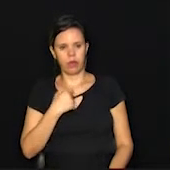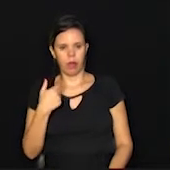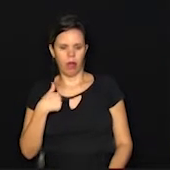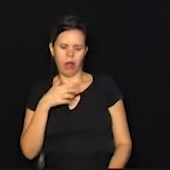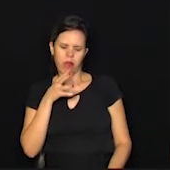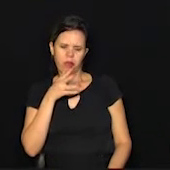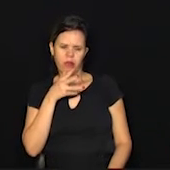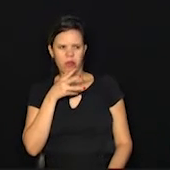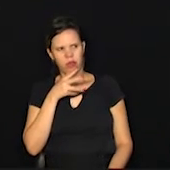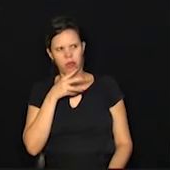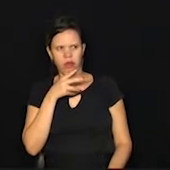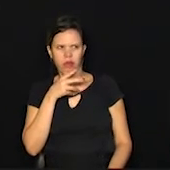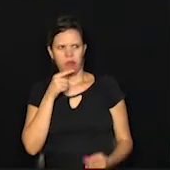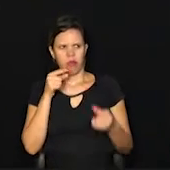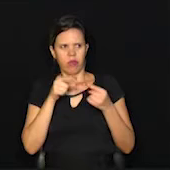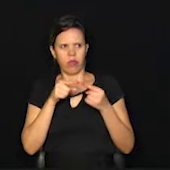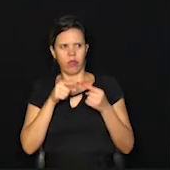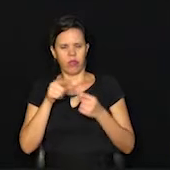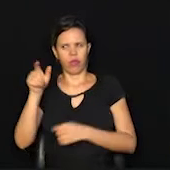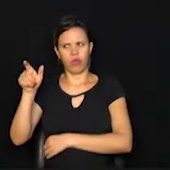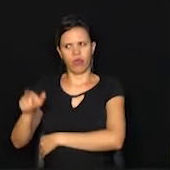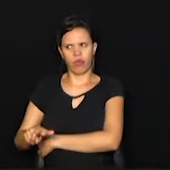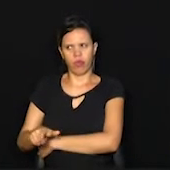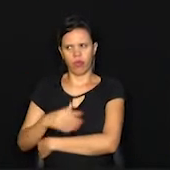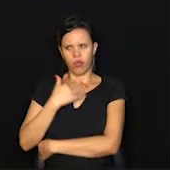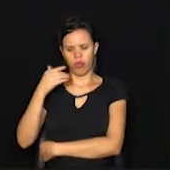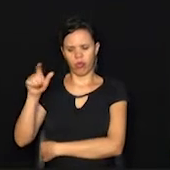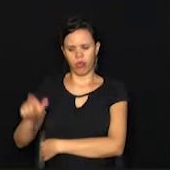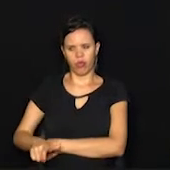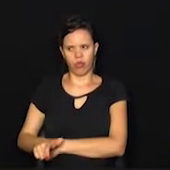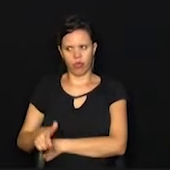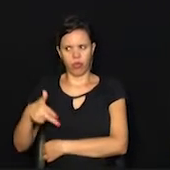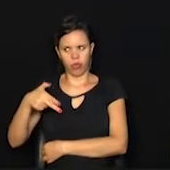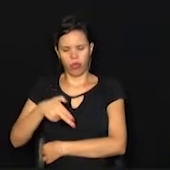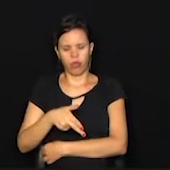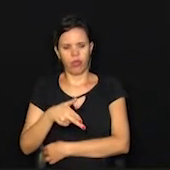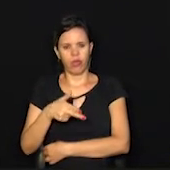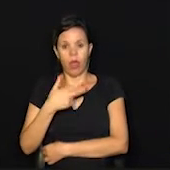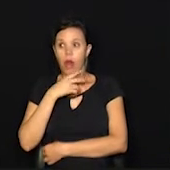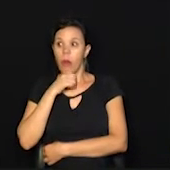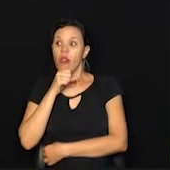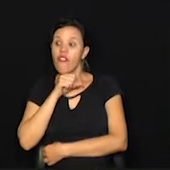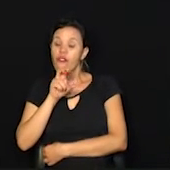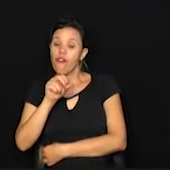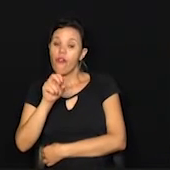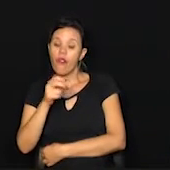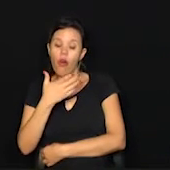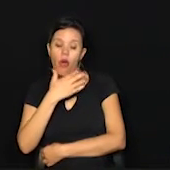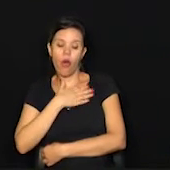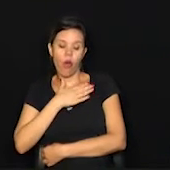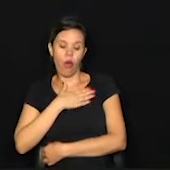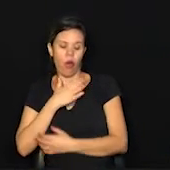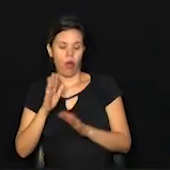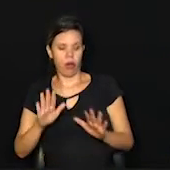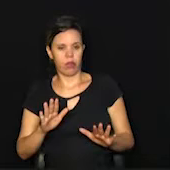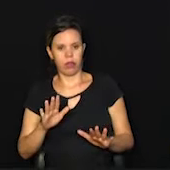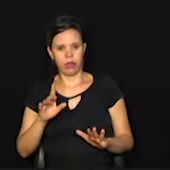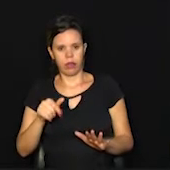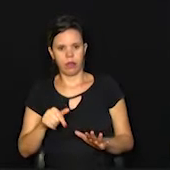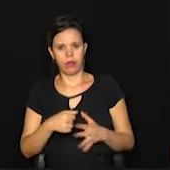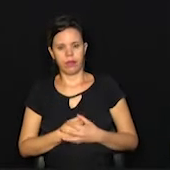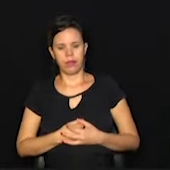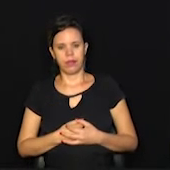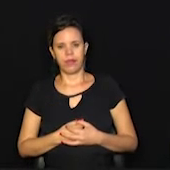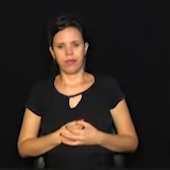demorou para eu ligar aqui essa figura que tinha sido morta pelas forças policiais era o meu avô mas era se